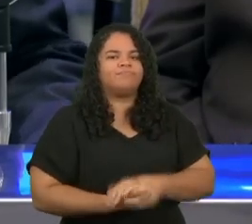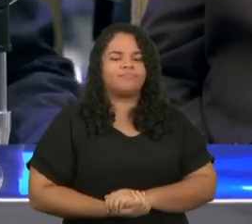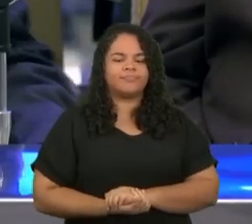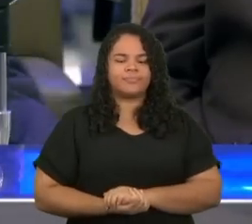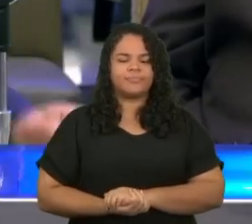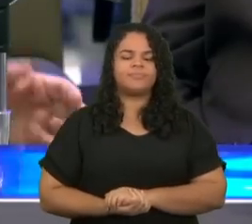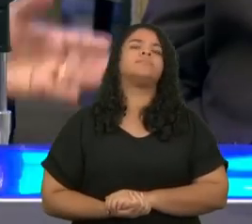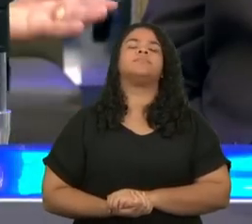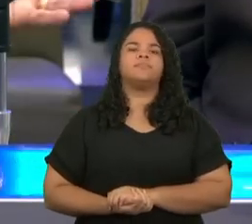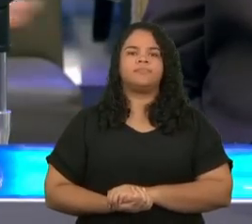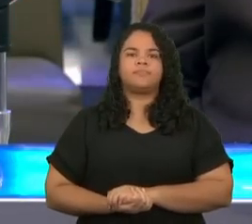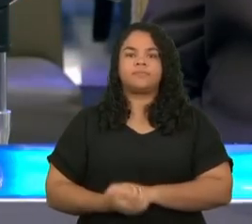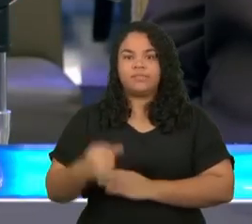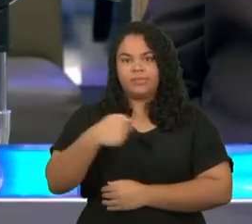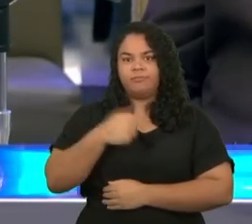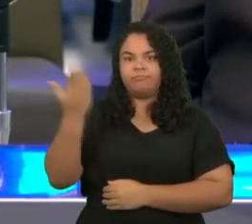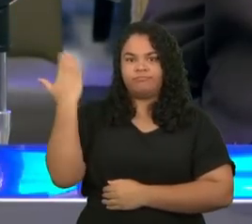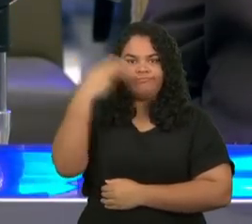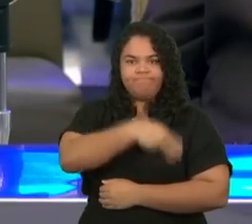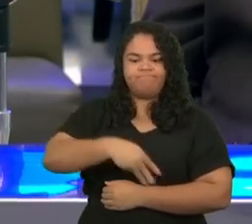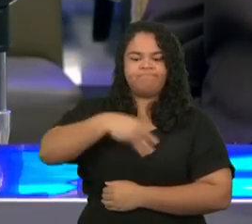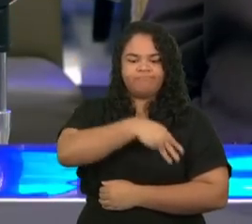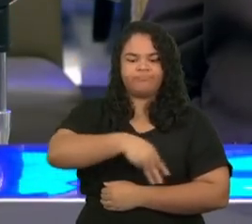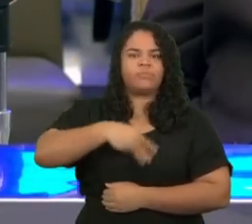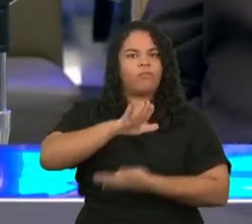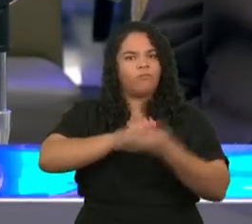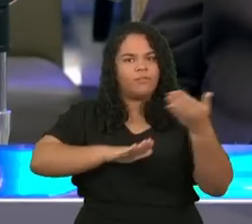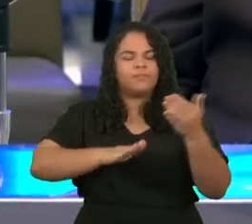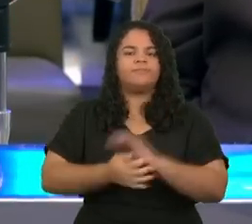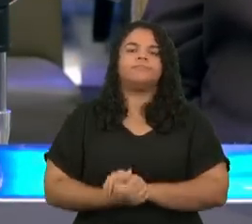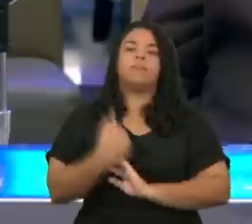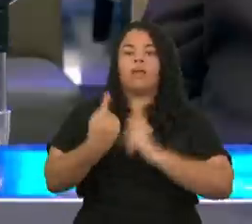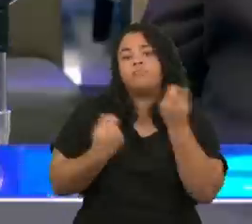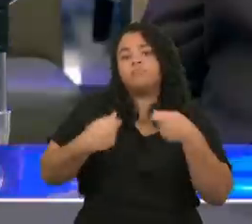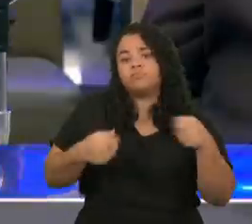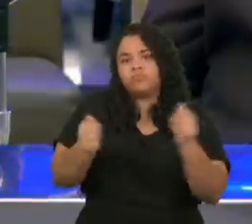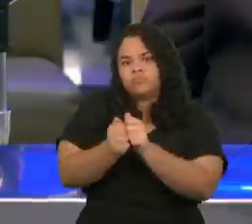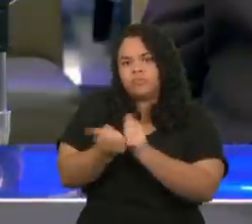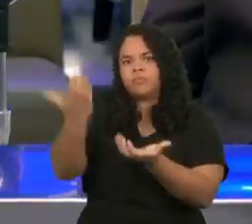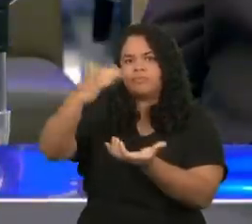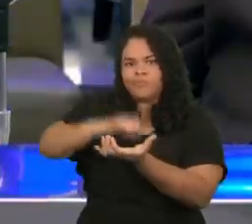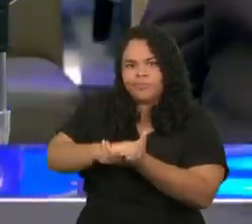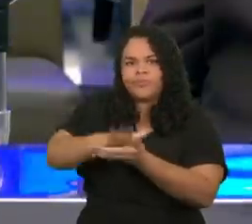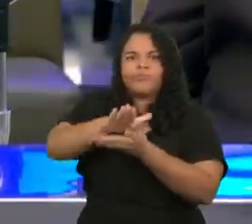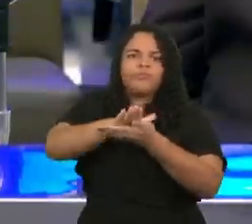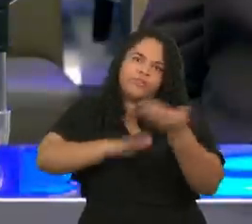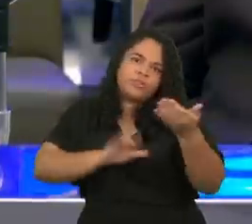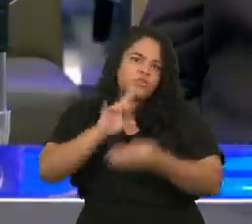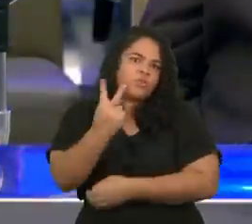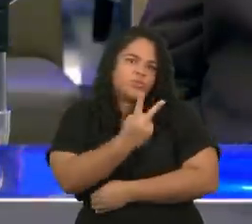olha irmãos eu fui missionário e às vezes eu tinha que viajar com minha esposa mas